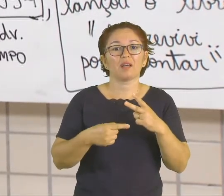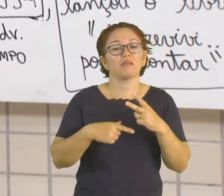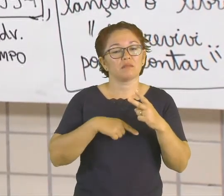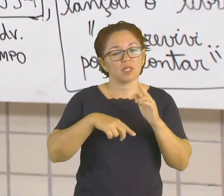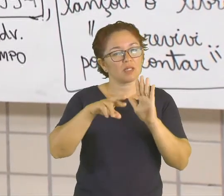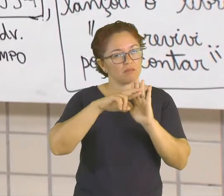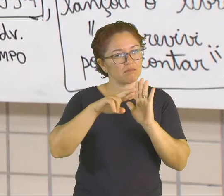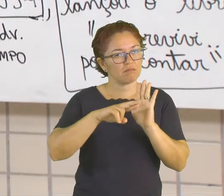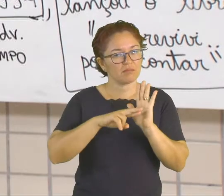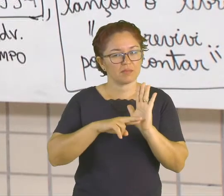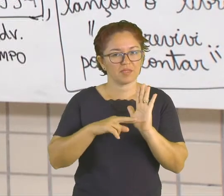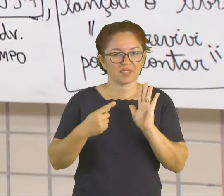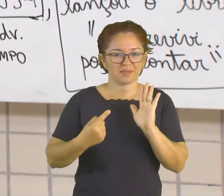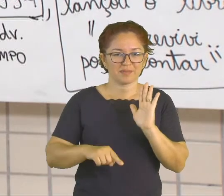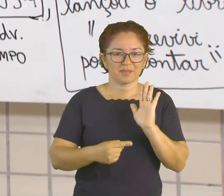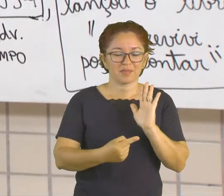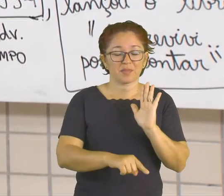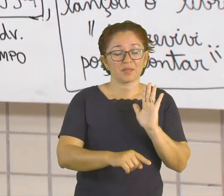mais